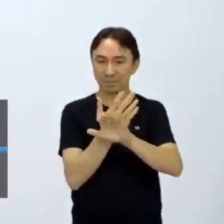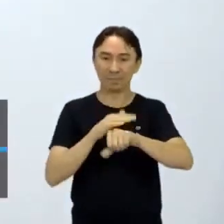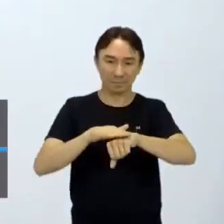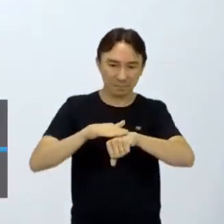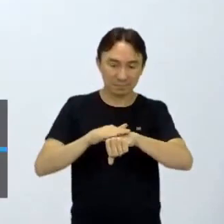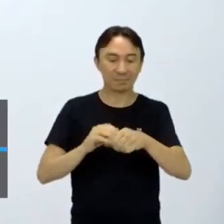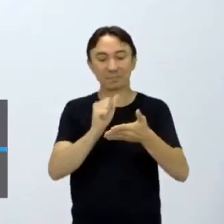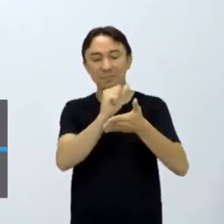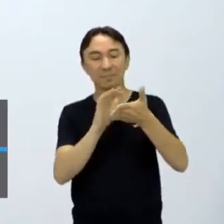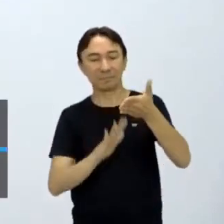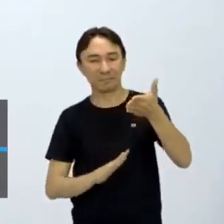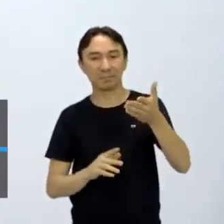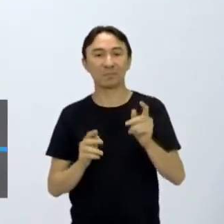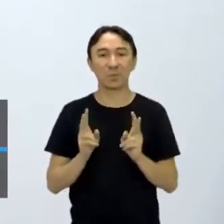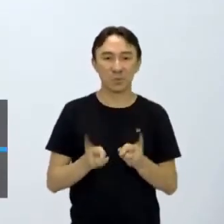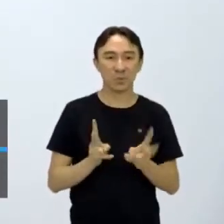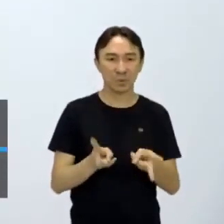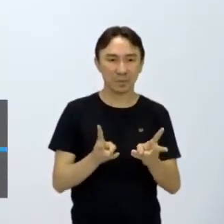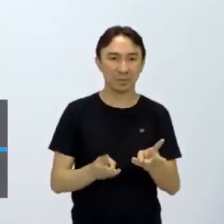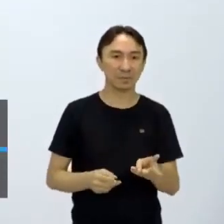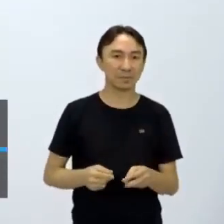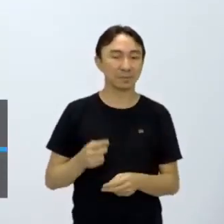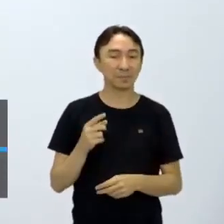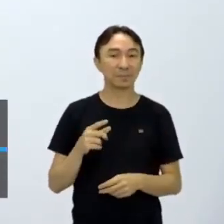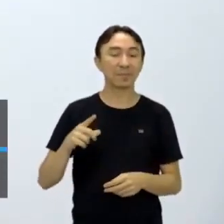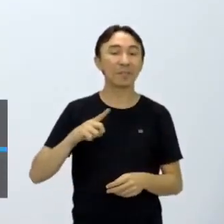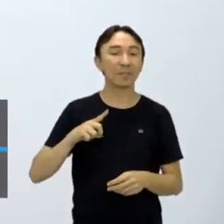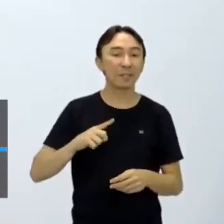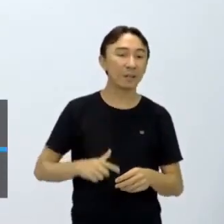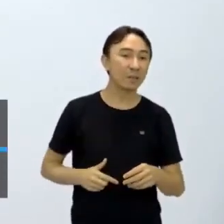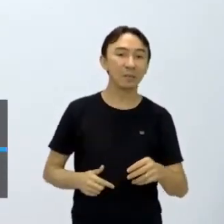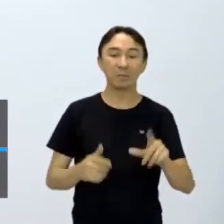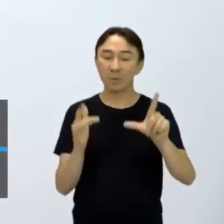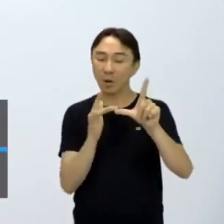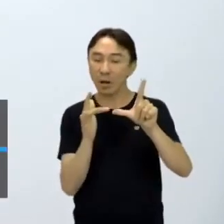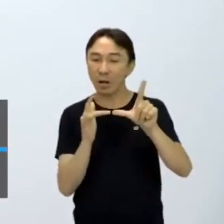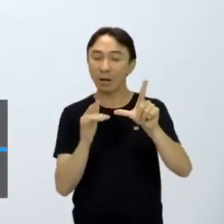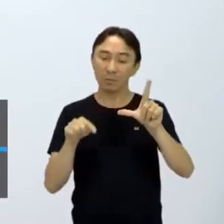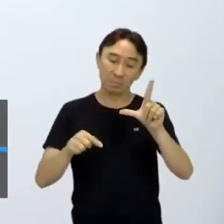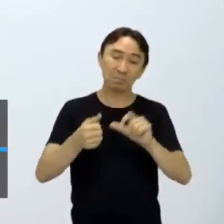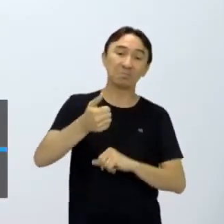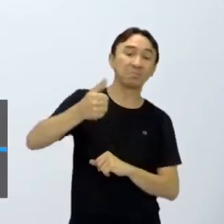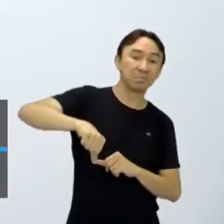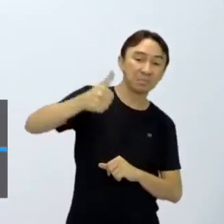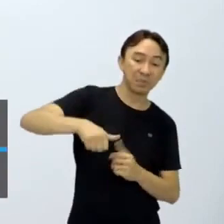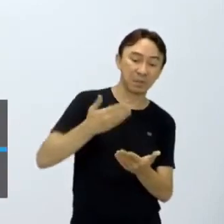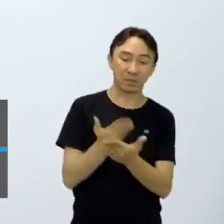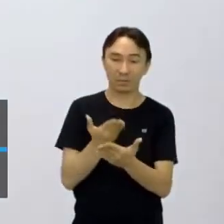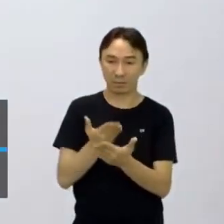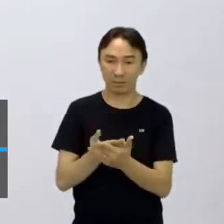exercícios, tá bom? Tá o QR Code aí para vocês darem uma olhadinha, avalie a nossa aula e